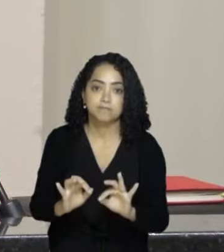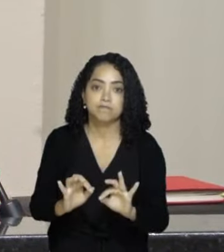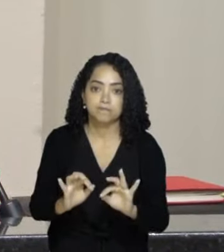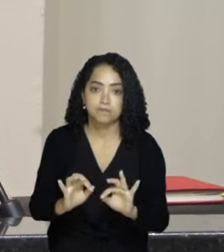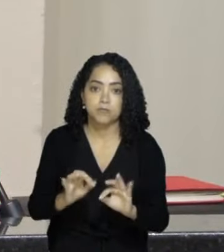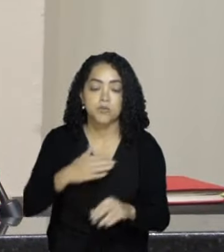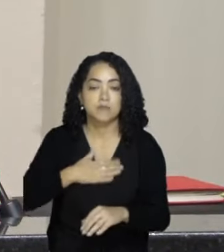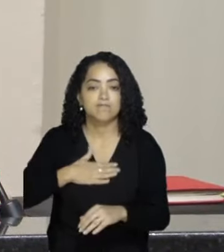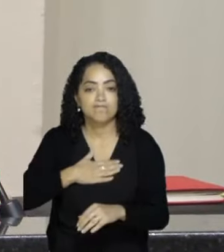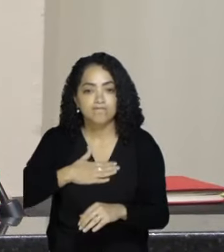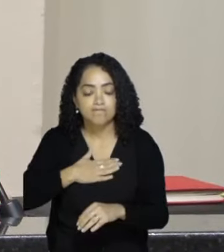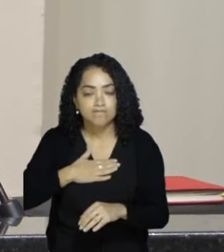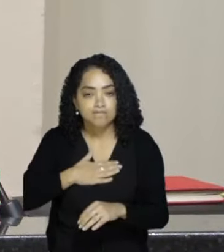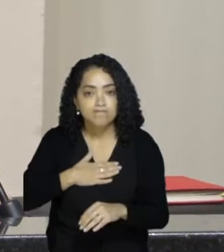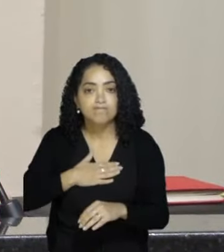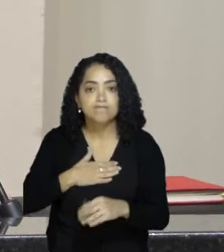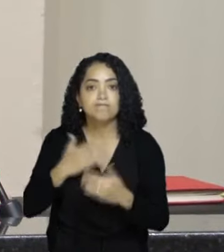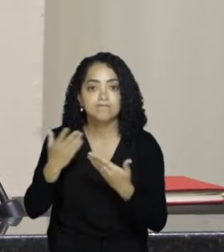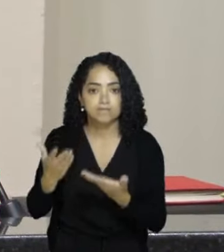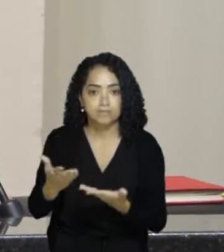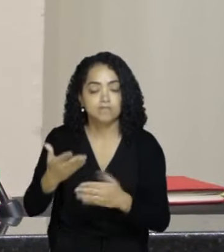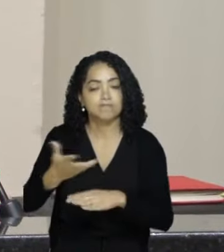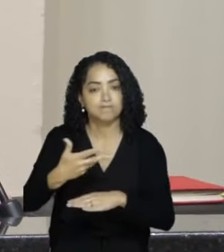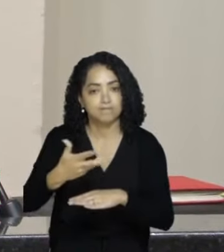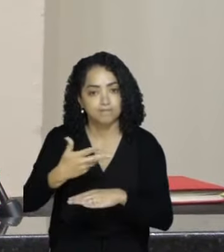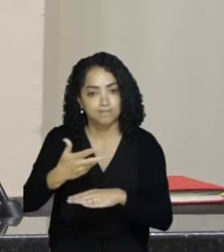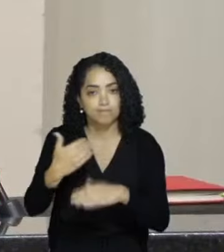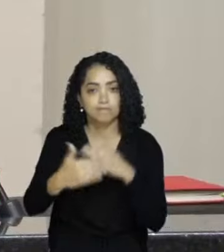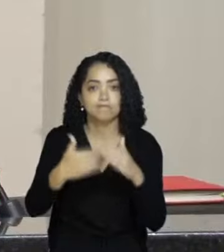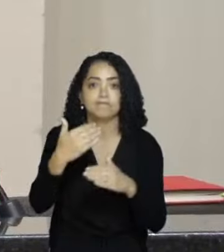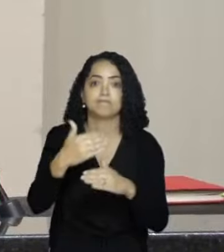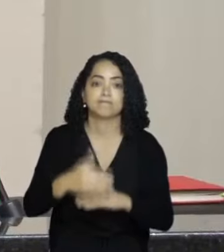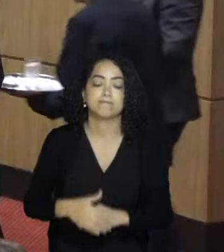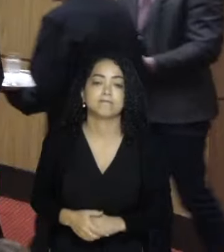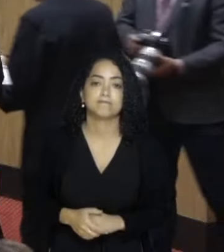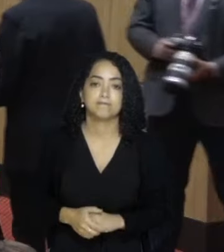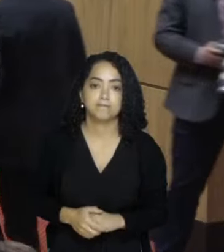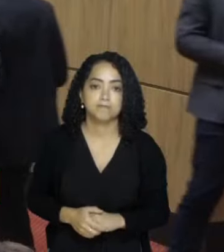goza nessa casa, terá célere tramitação. Parabéns, deputado.